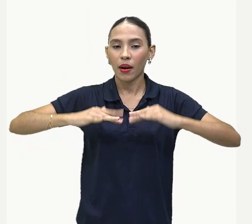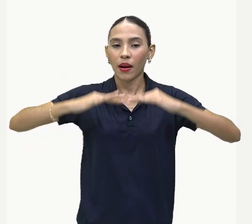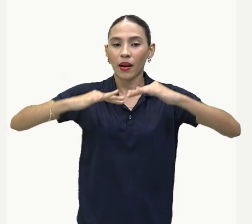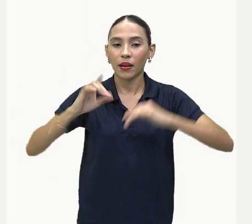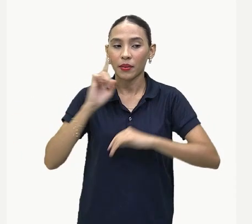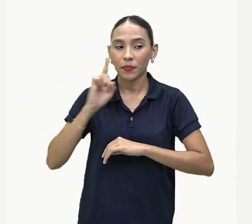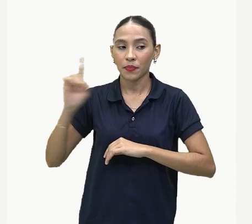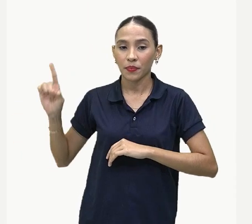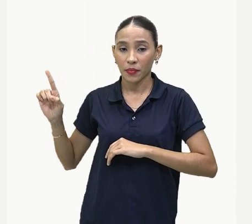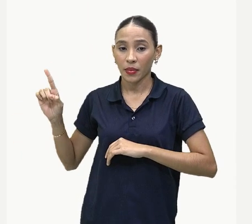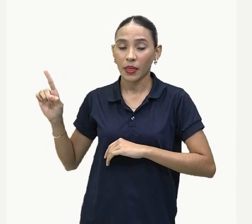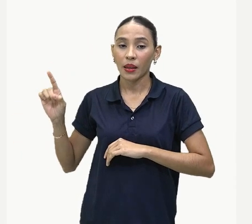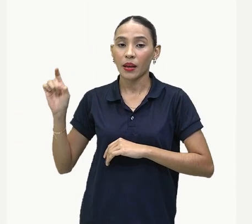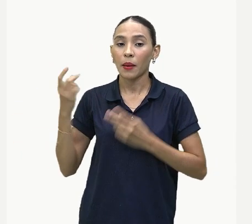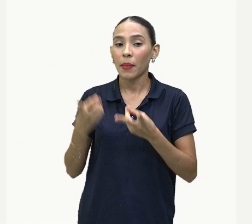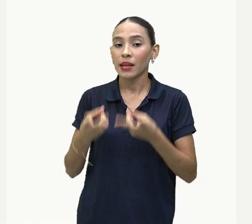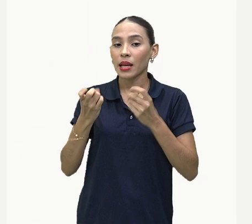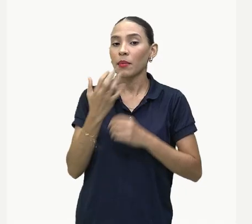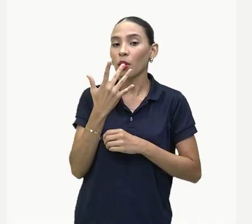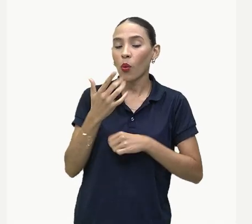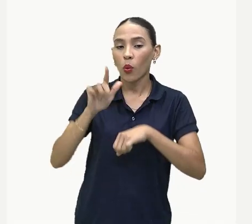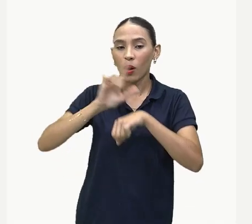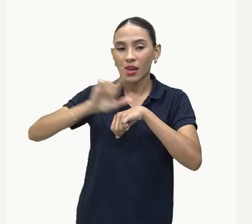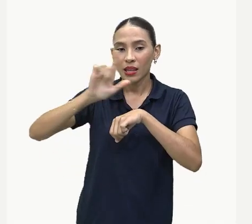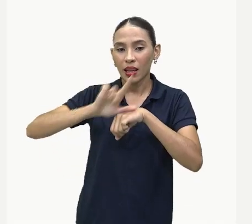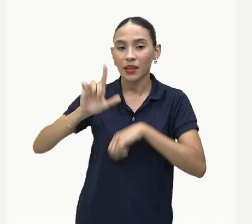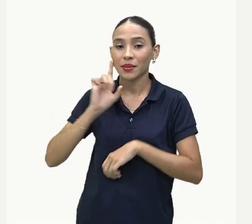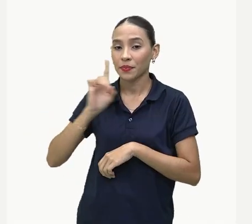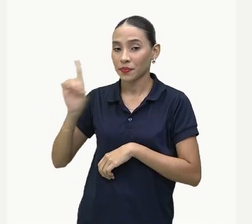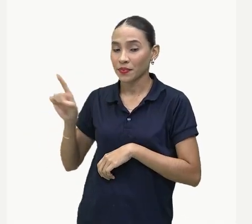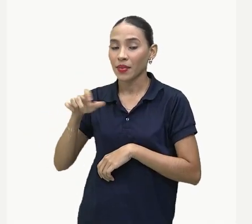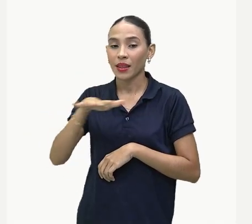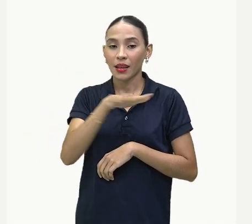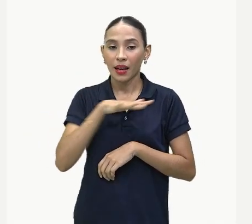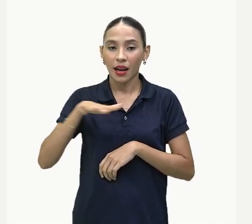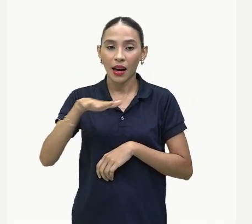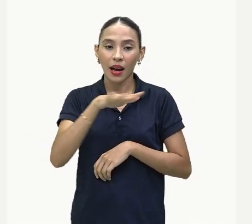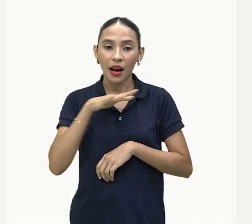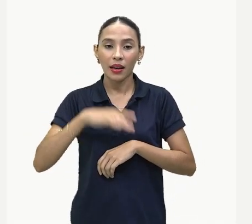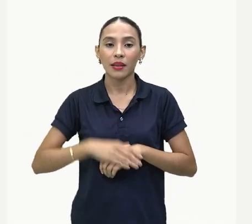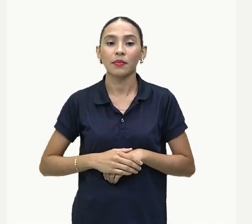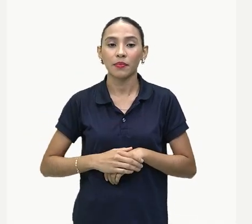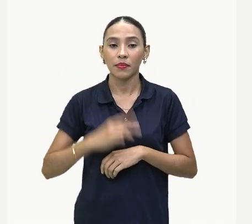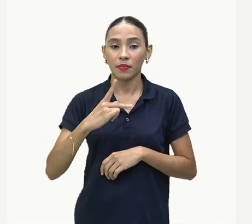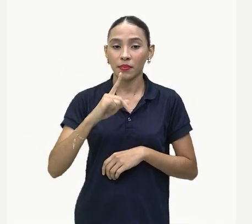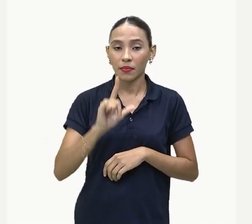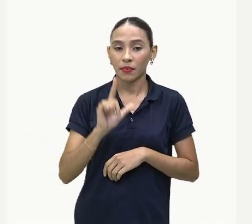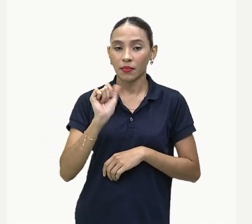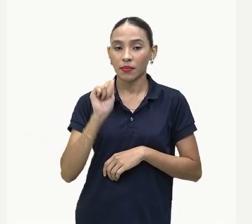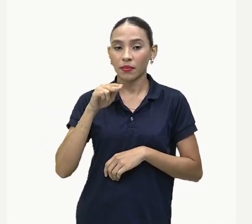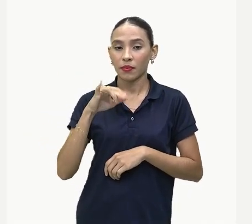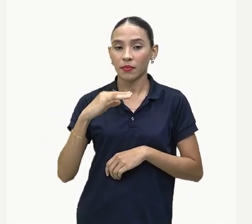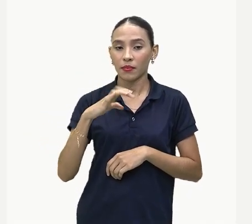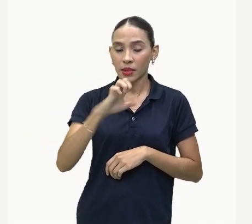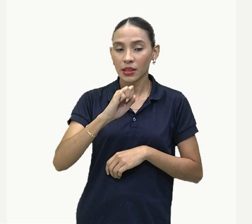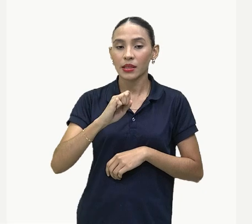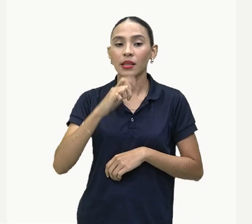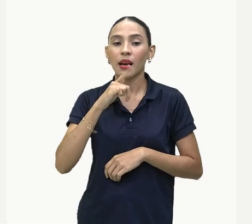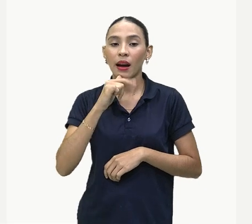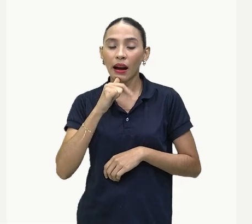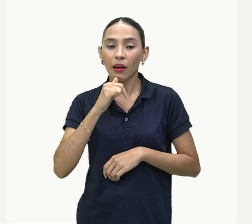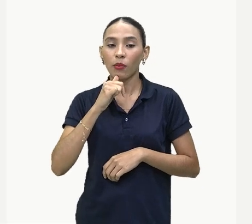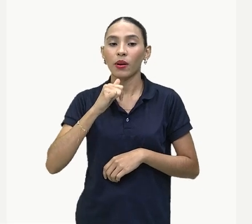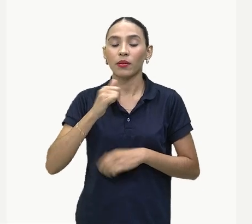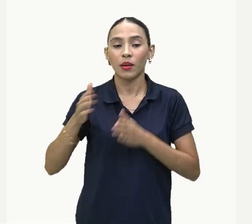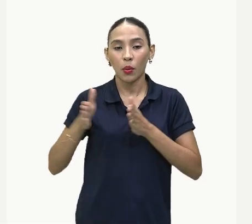temos aí, observem na cor lilás, a área de abrangência da planície do rio Amazonas, né, que